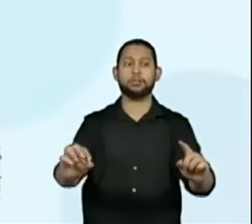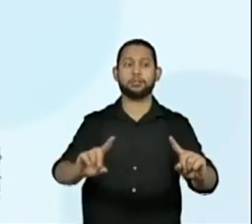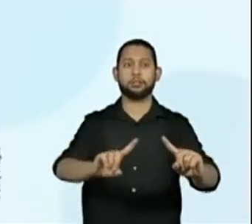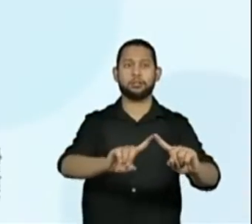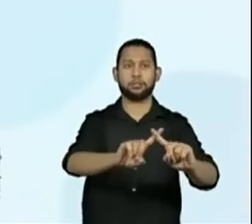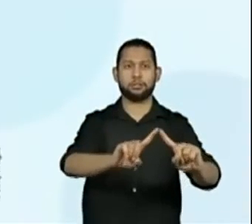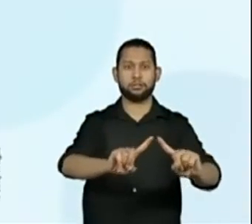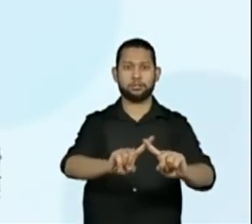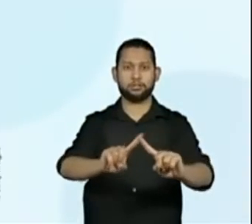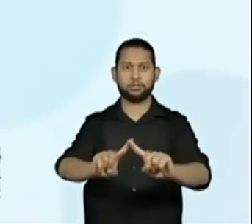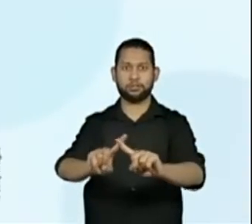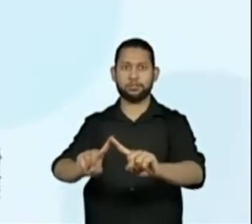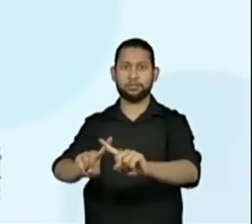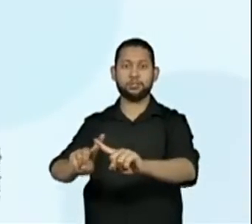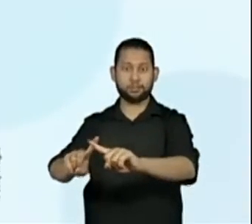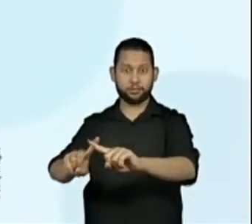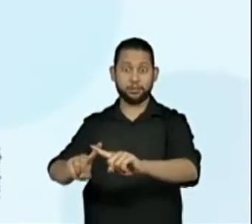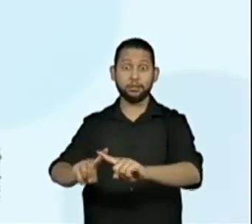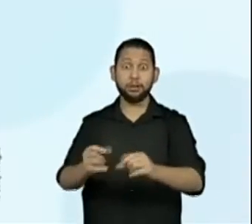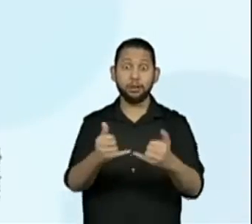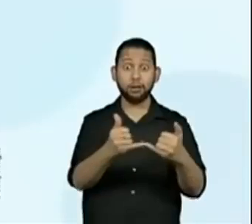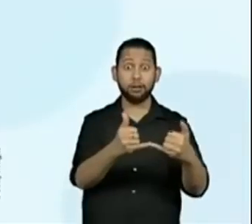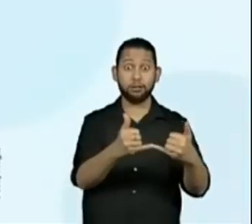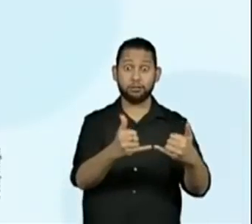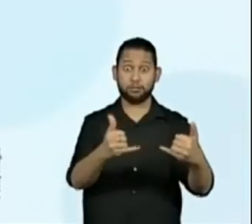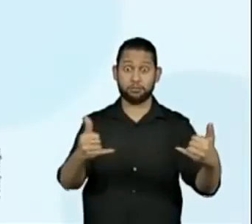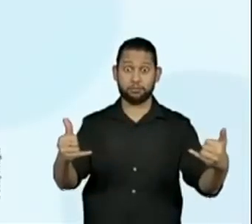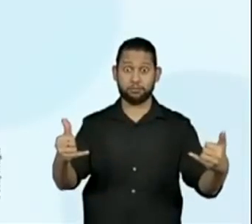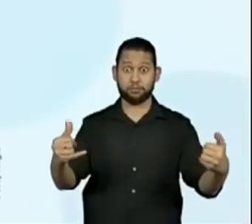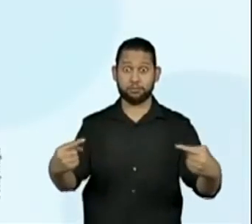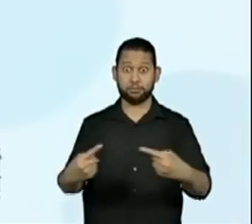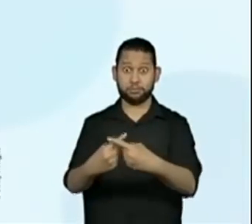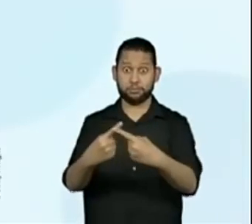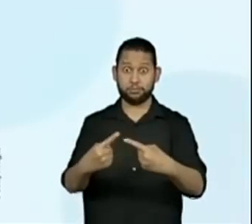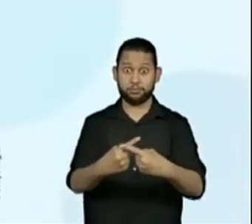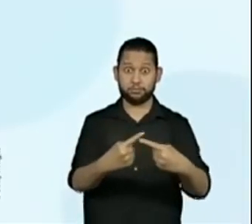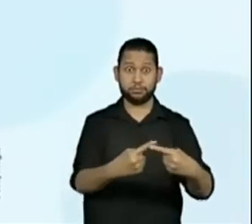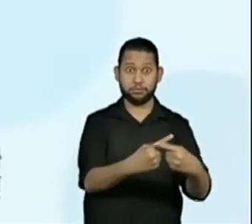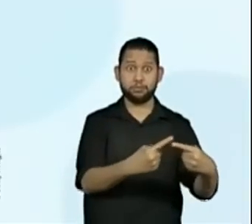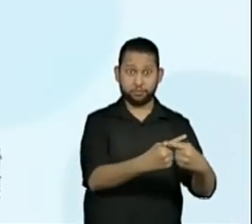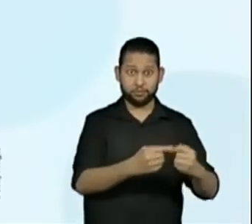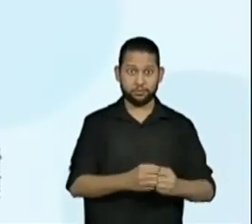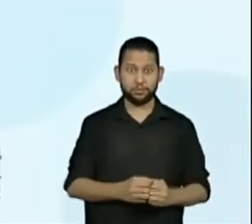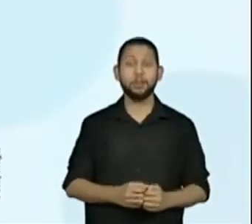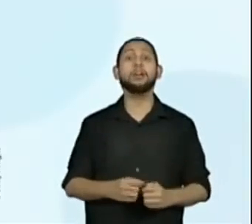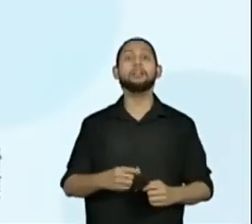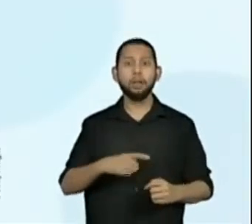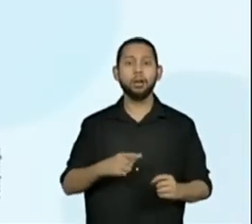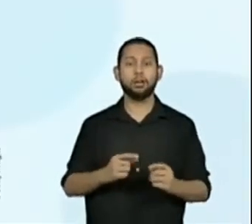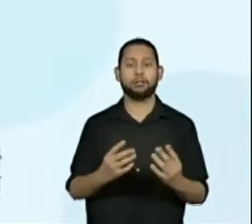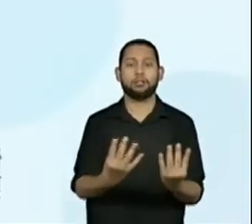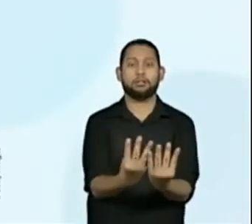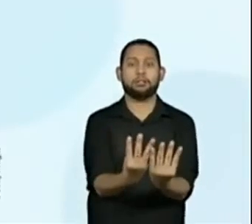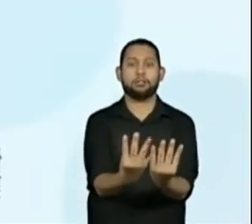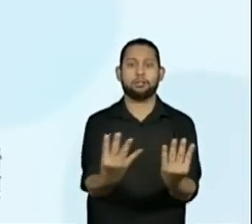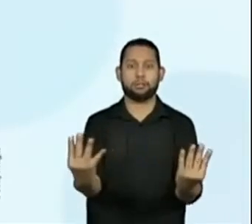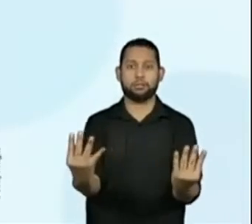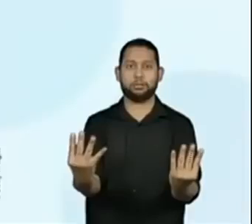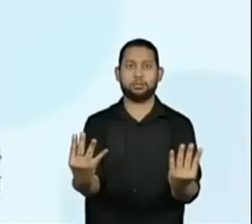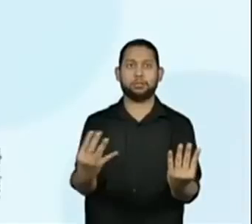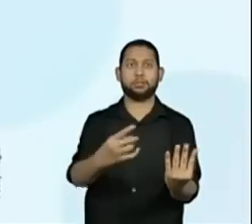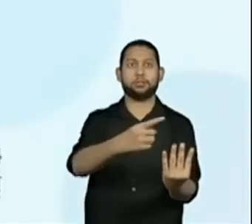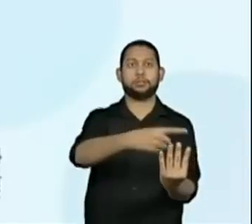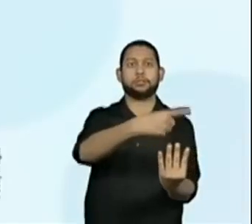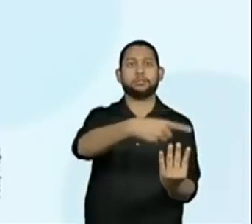colocar letras aqui pra gente identificar vocês têm aqui a situação